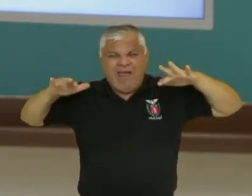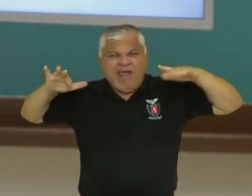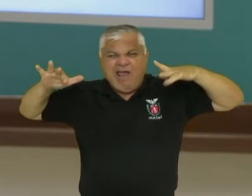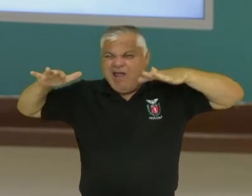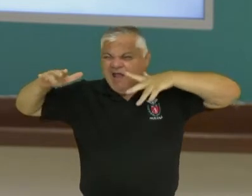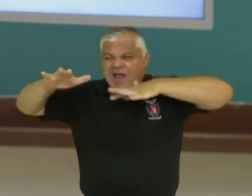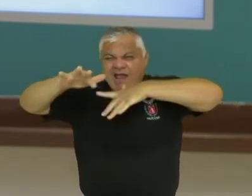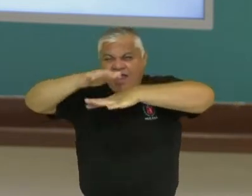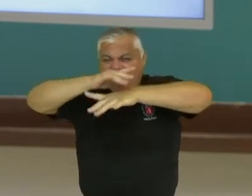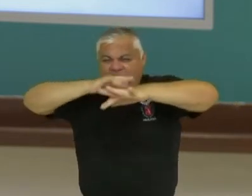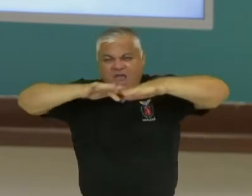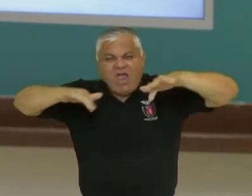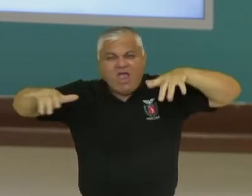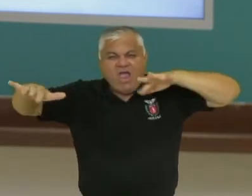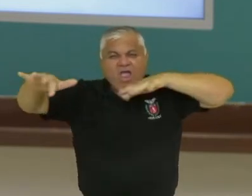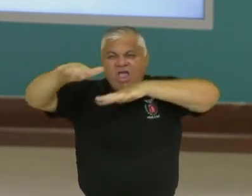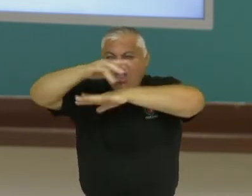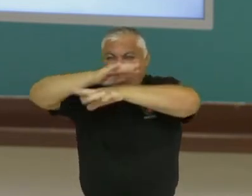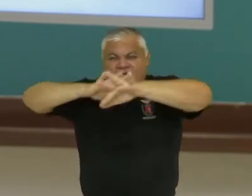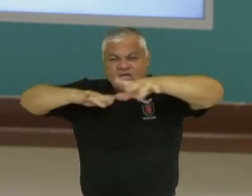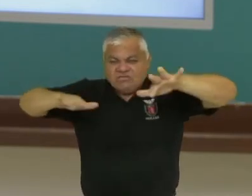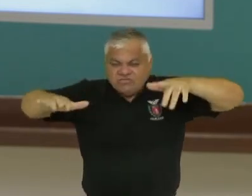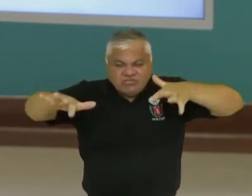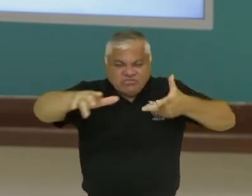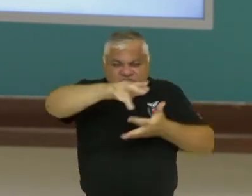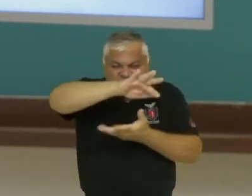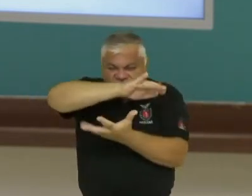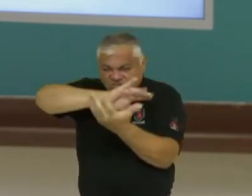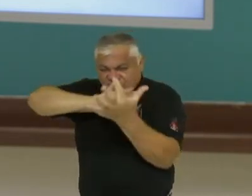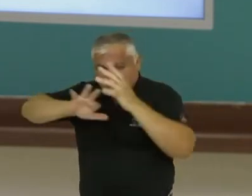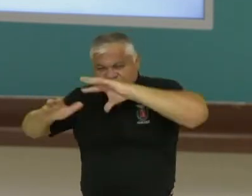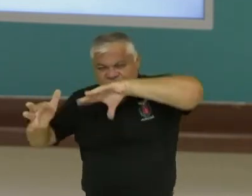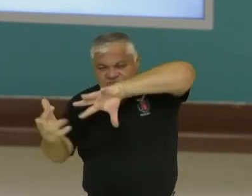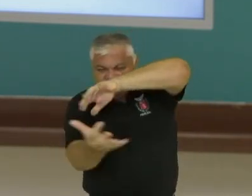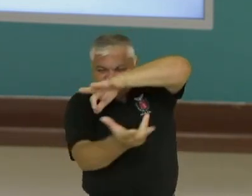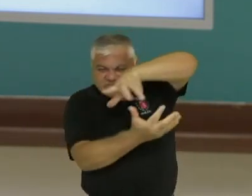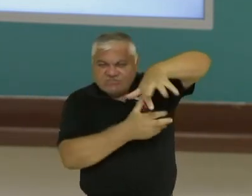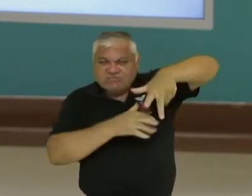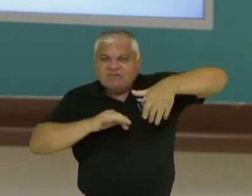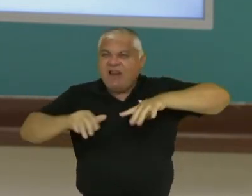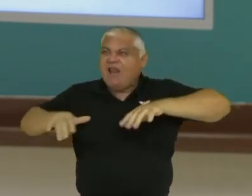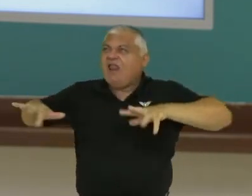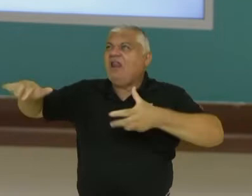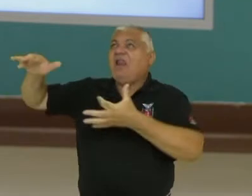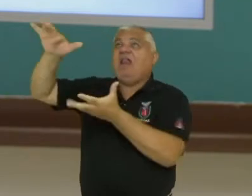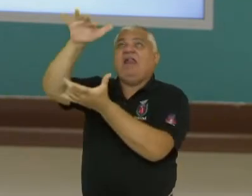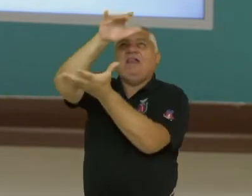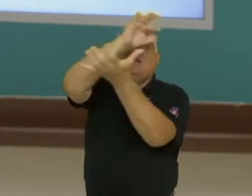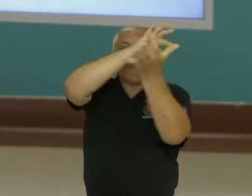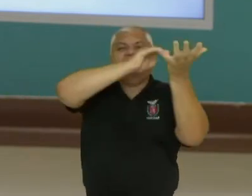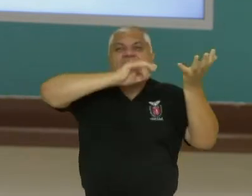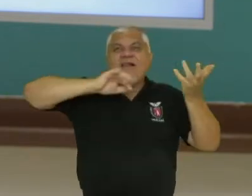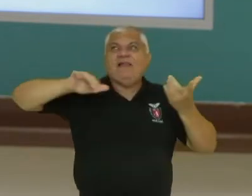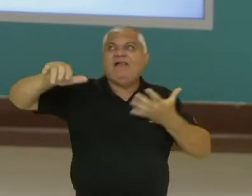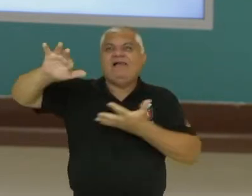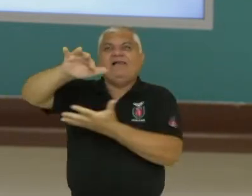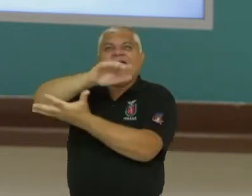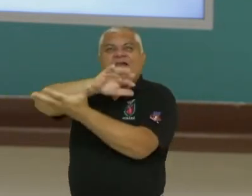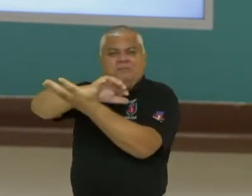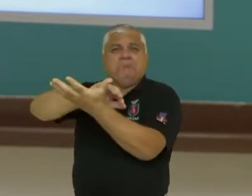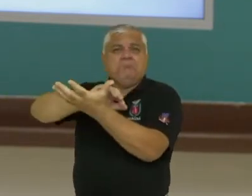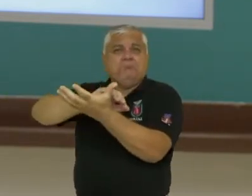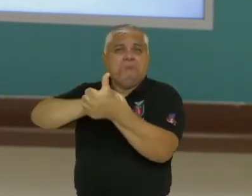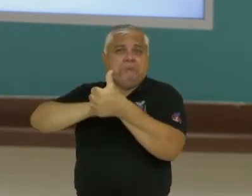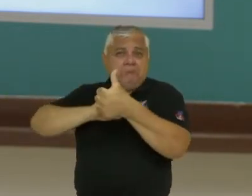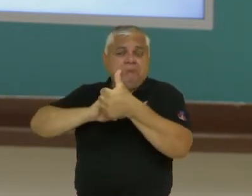explodiu, matéria, as partes dela, os pedaços dela foram espalhados pelo espaço. Ok.